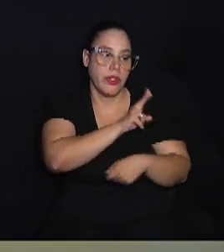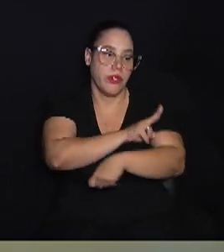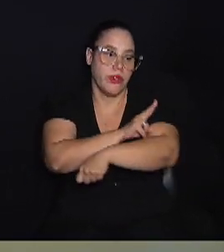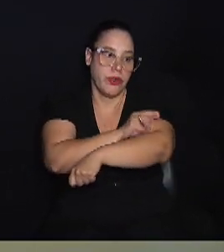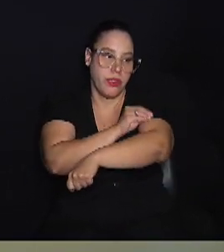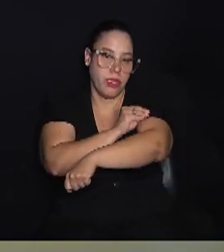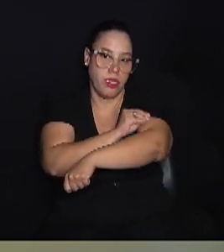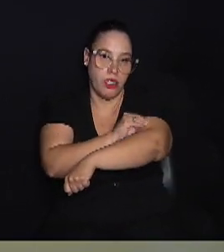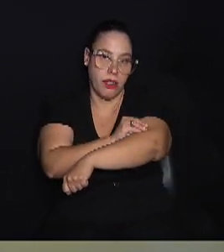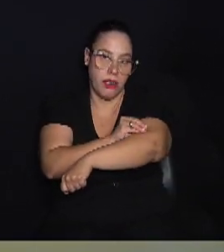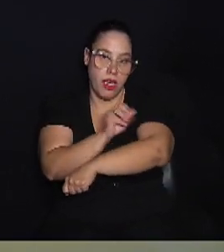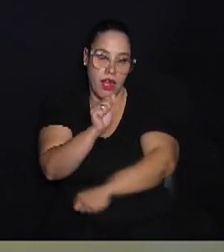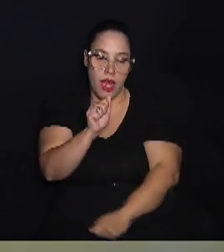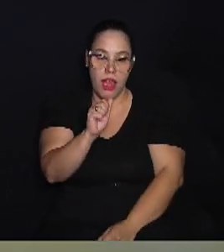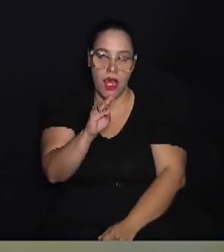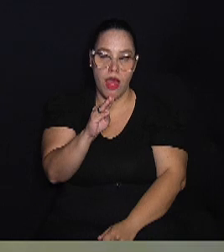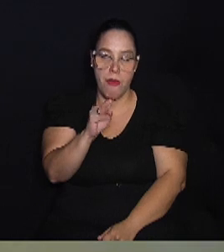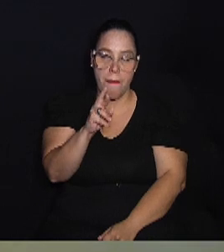o Abras.